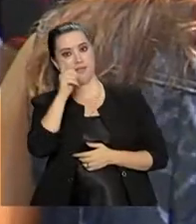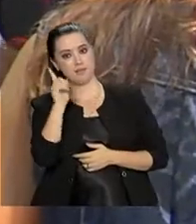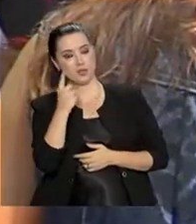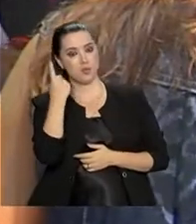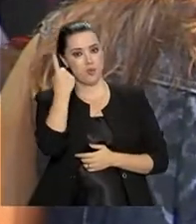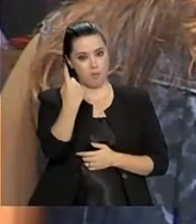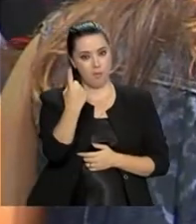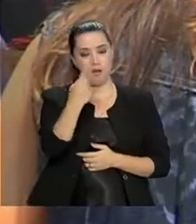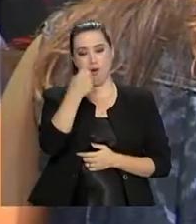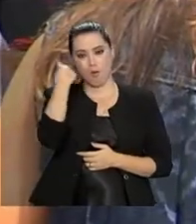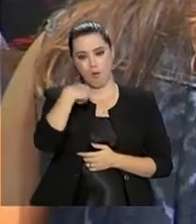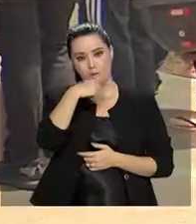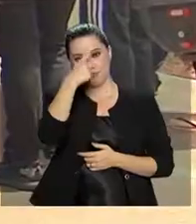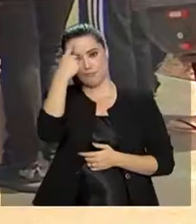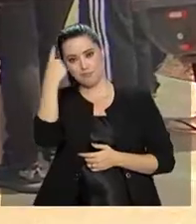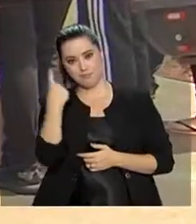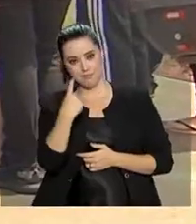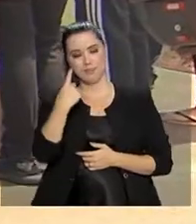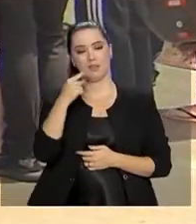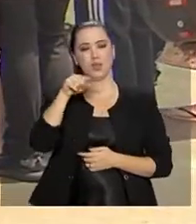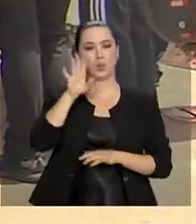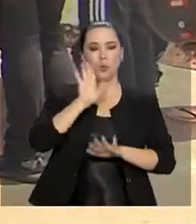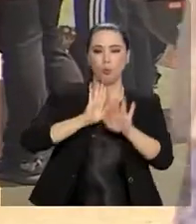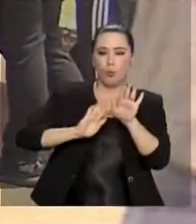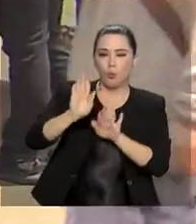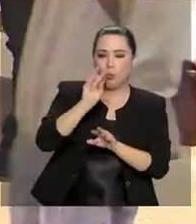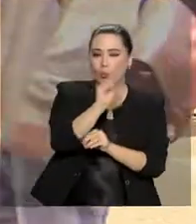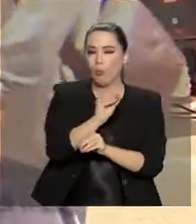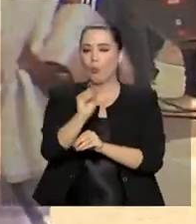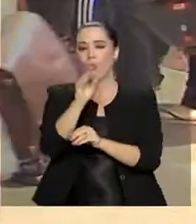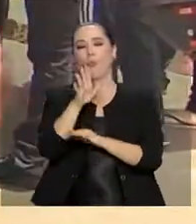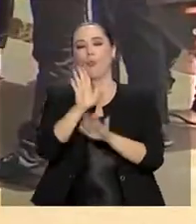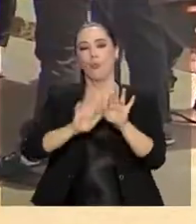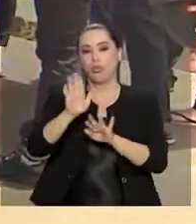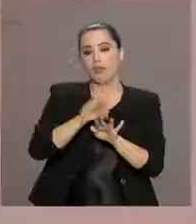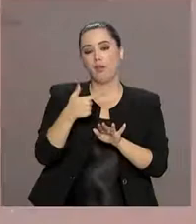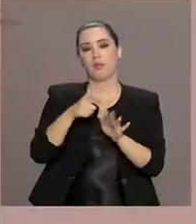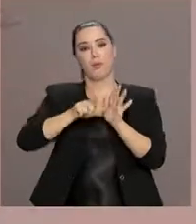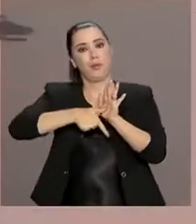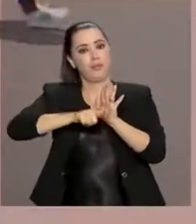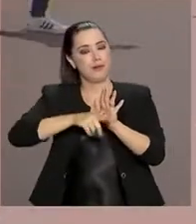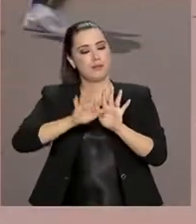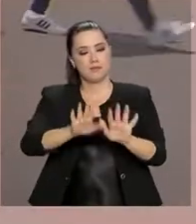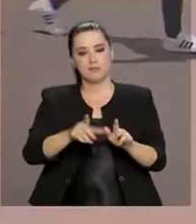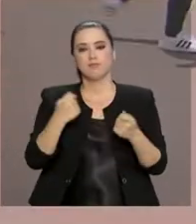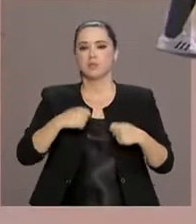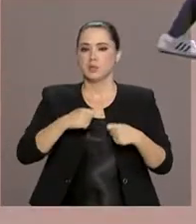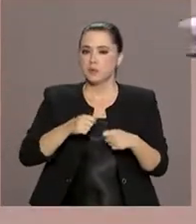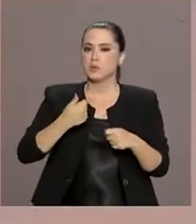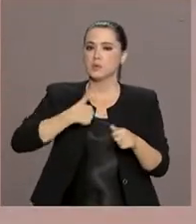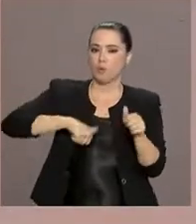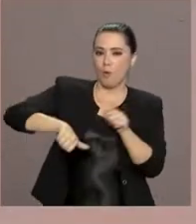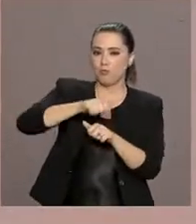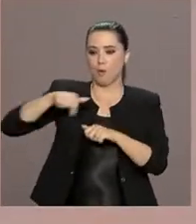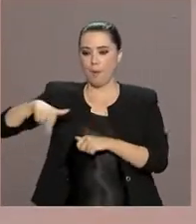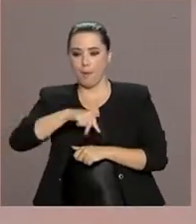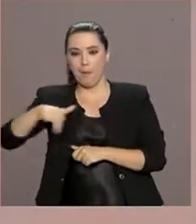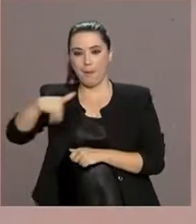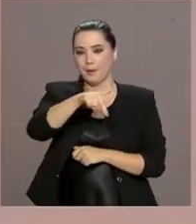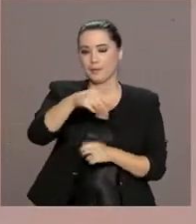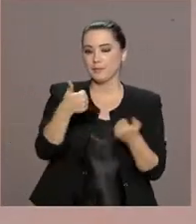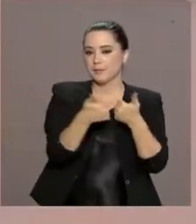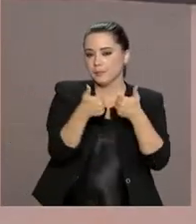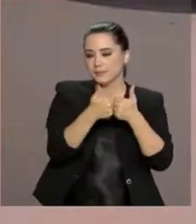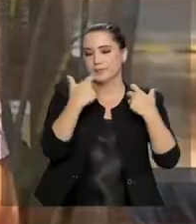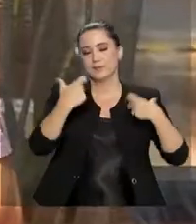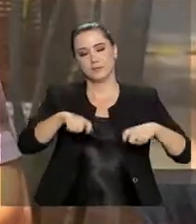uma hora, todo cuidado ainda foi considerado pouco para não se atrasar. e valeu até driblar o trânsito perto do